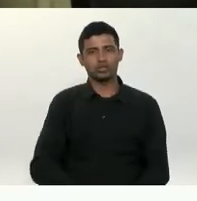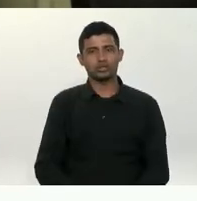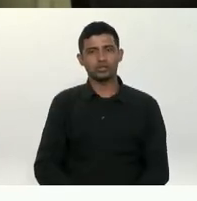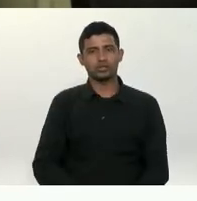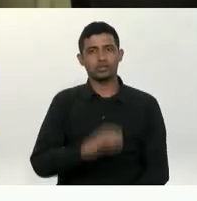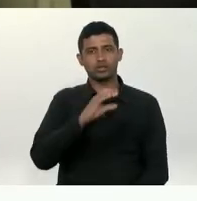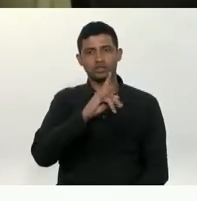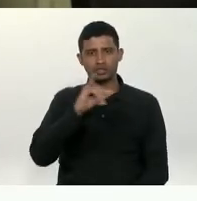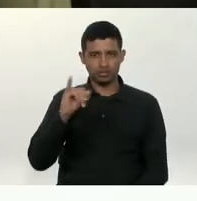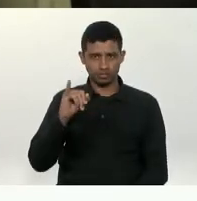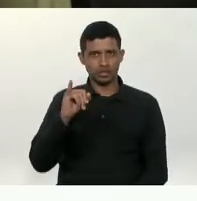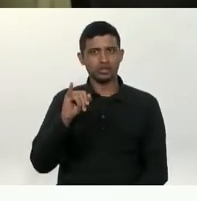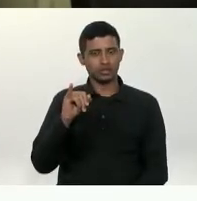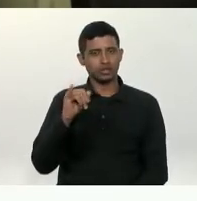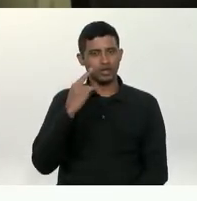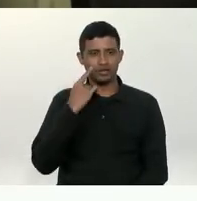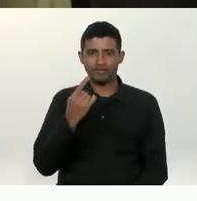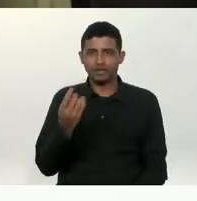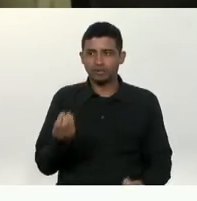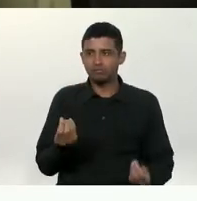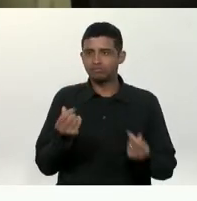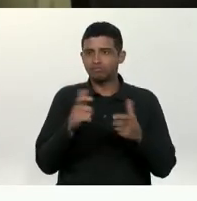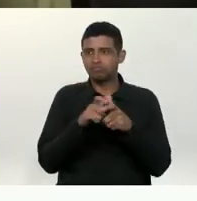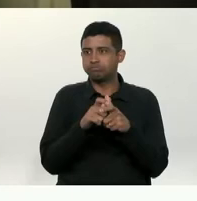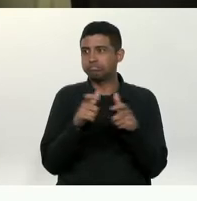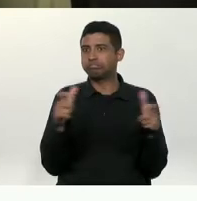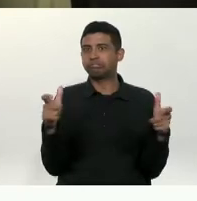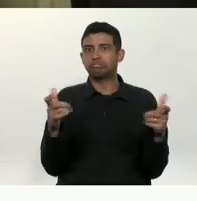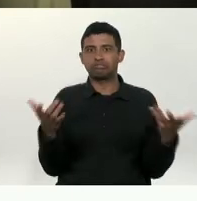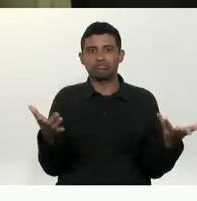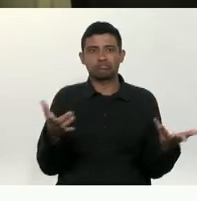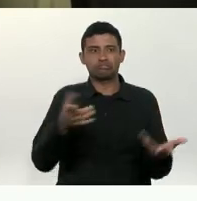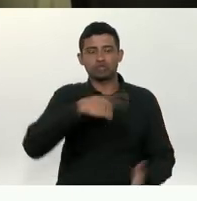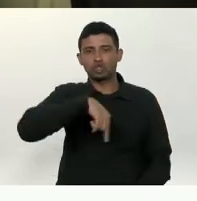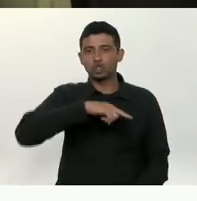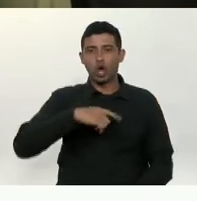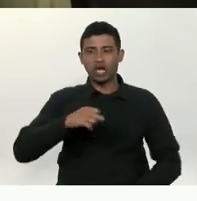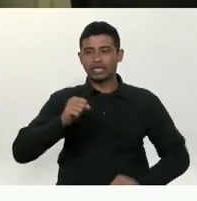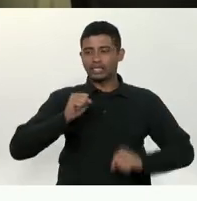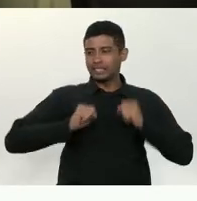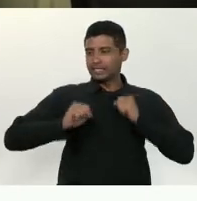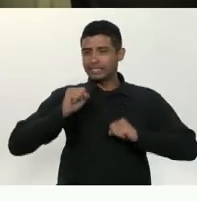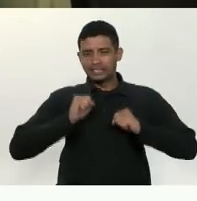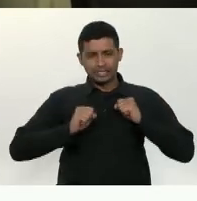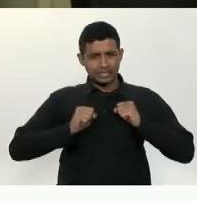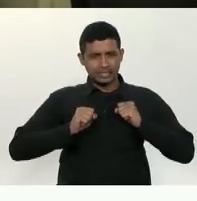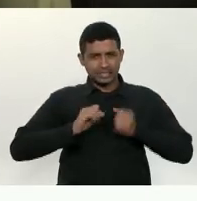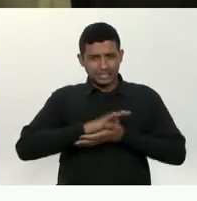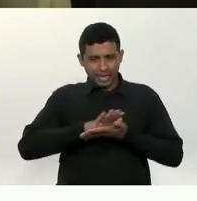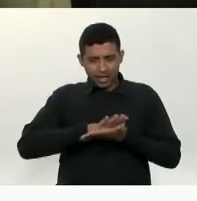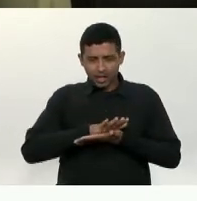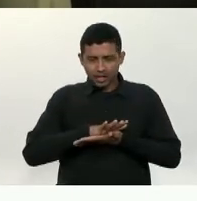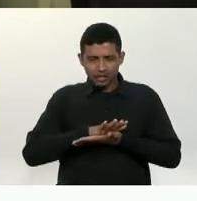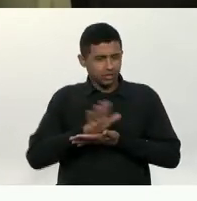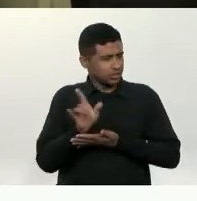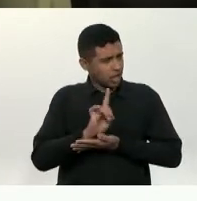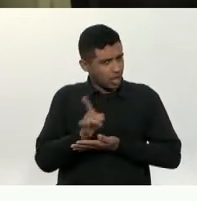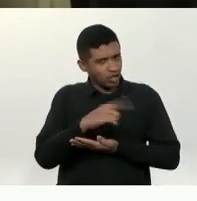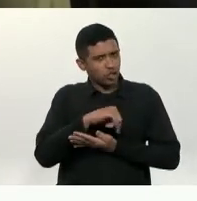CPI tomou um tamanho, não é que nós não tivéssemos expectativas que tinha muita coisa para se